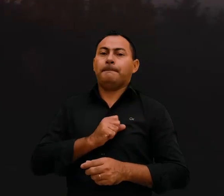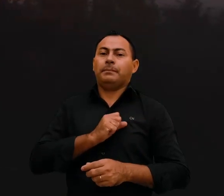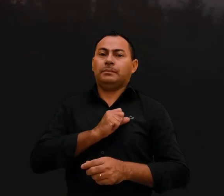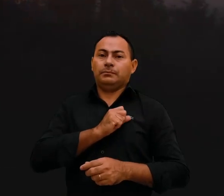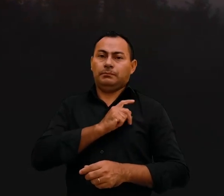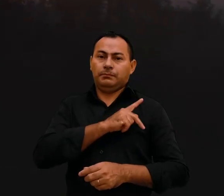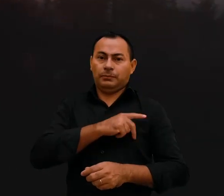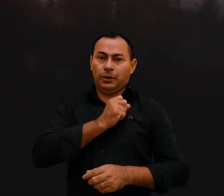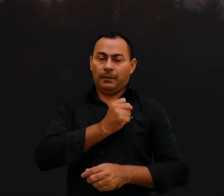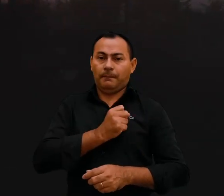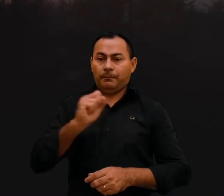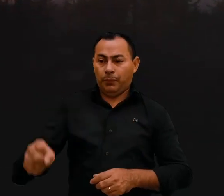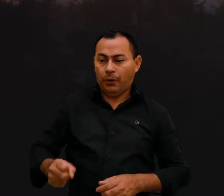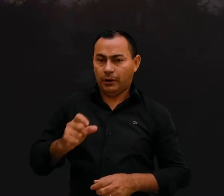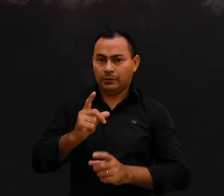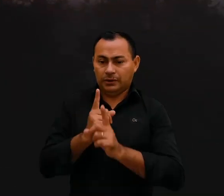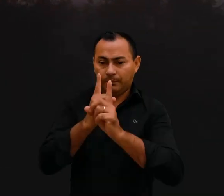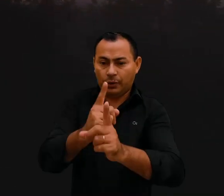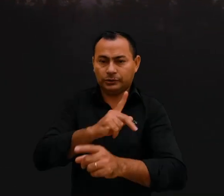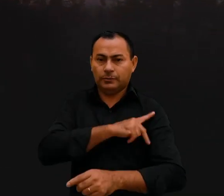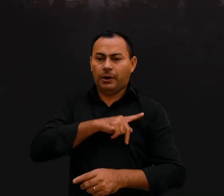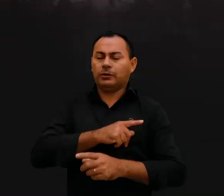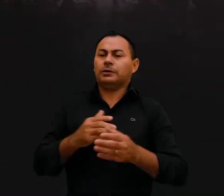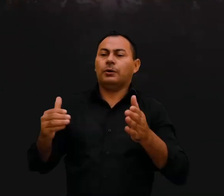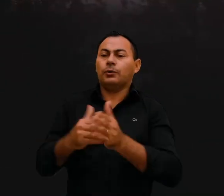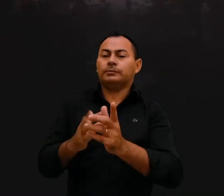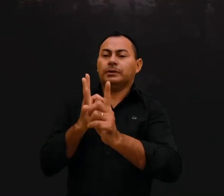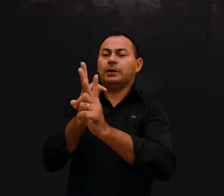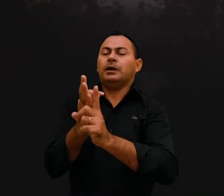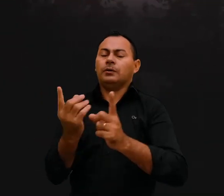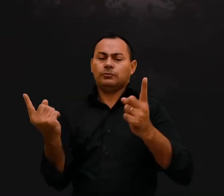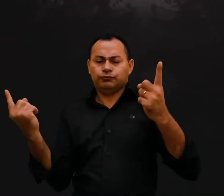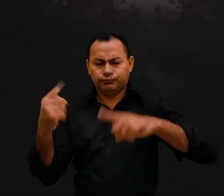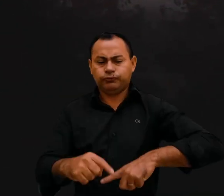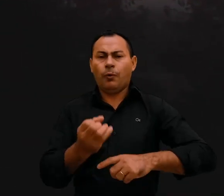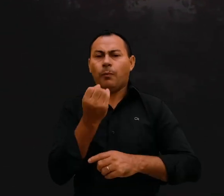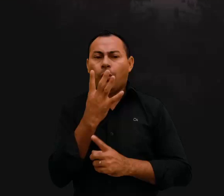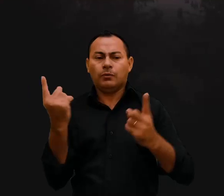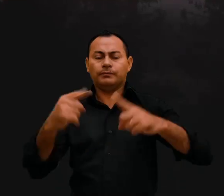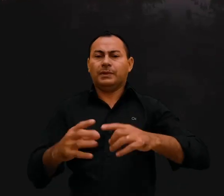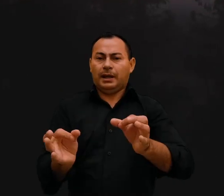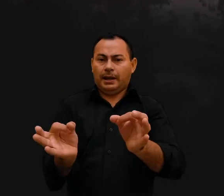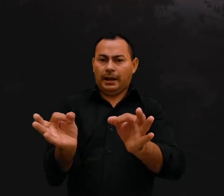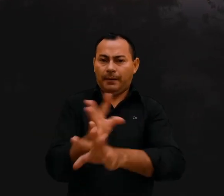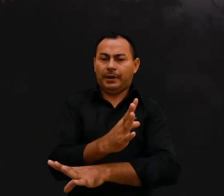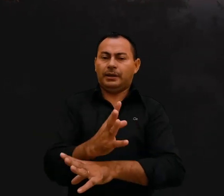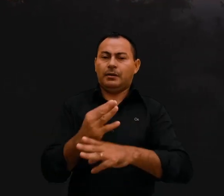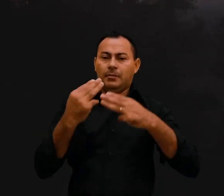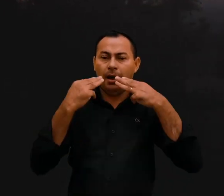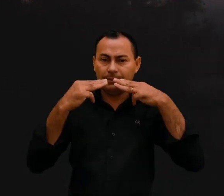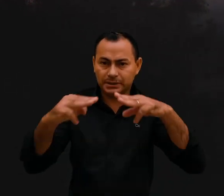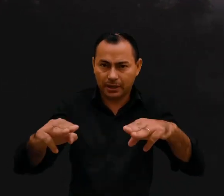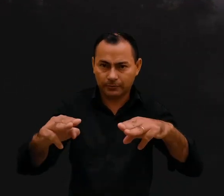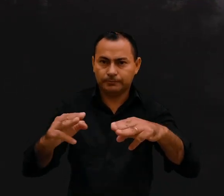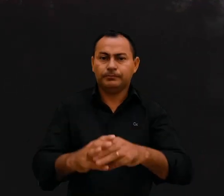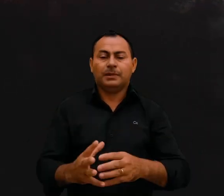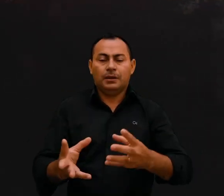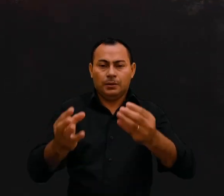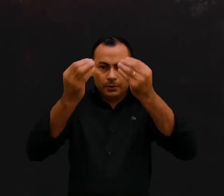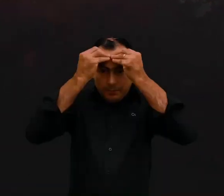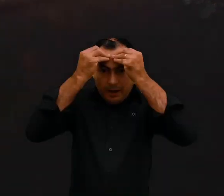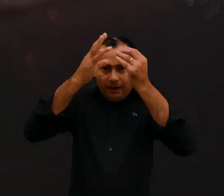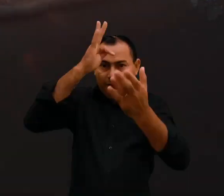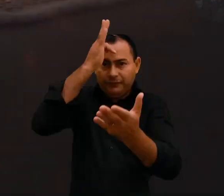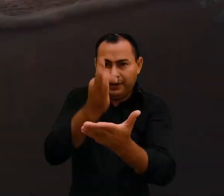Paulo para o mundo mas Mais especificamente para Timóteo Combate o combate terminei a corrida